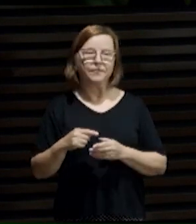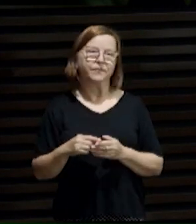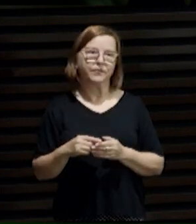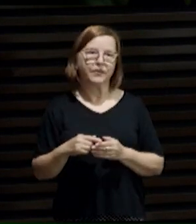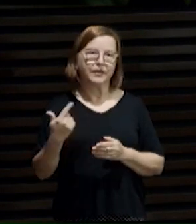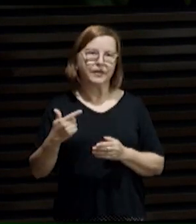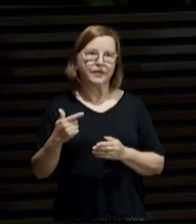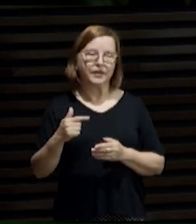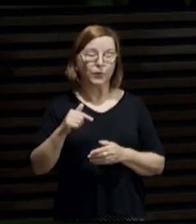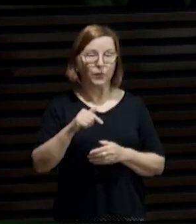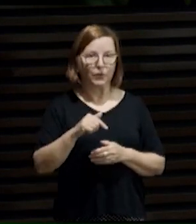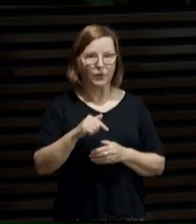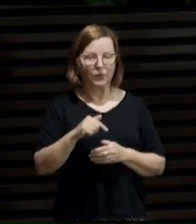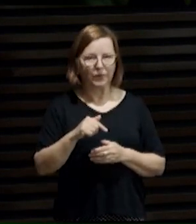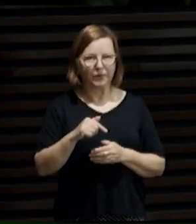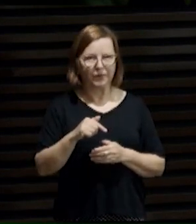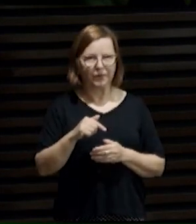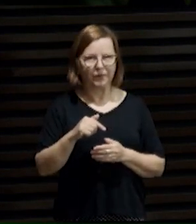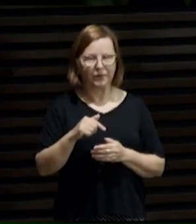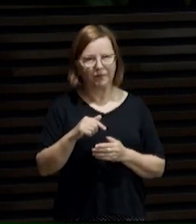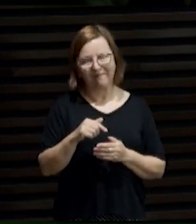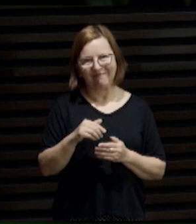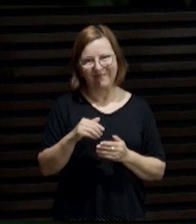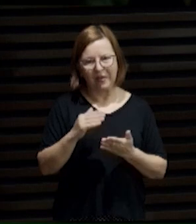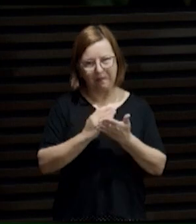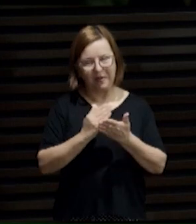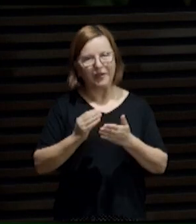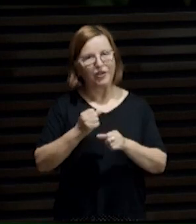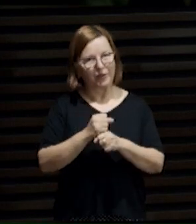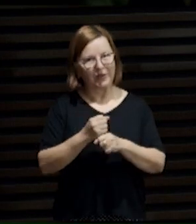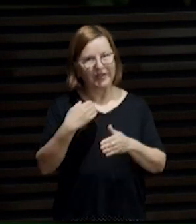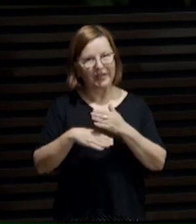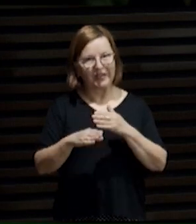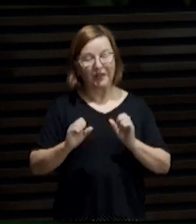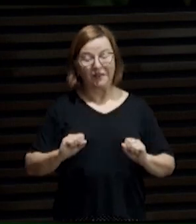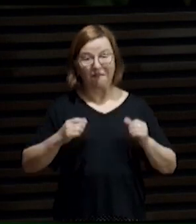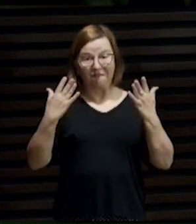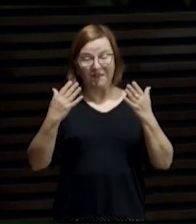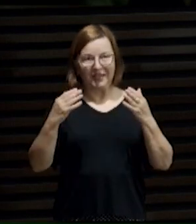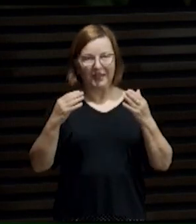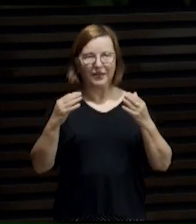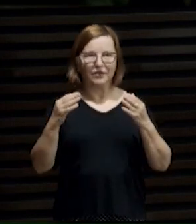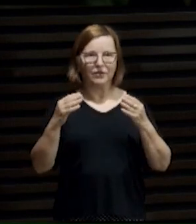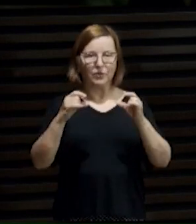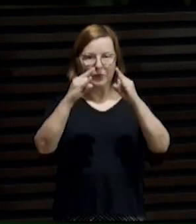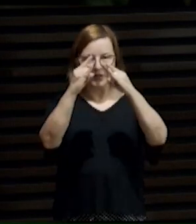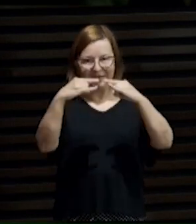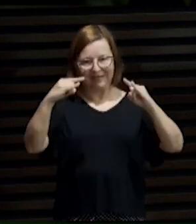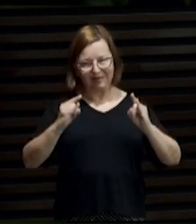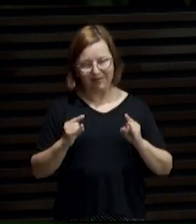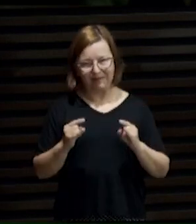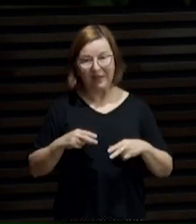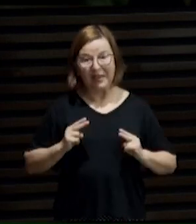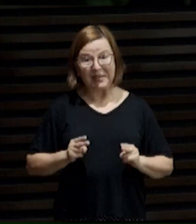segundo semestre do ano, eles iriam para a festa dos tabernáculos. E sempre que o povo de Deus estava subindo para